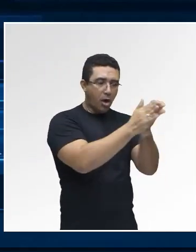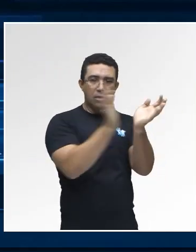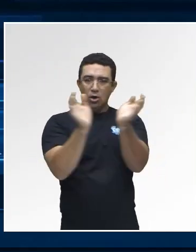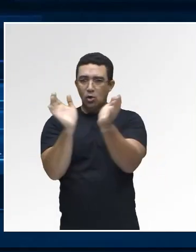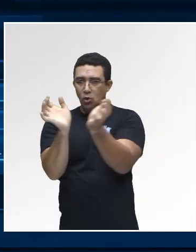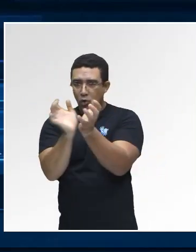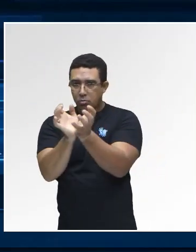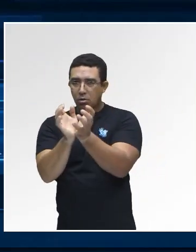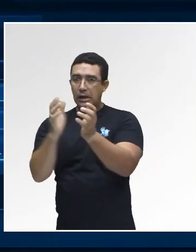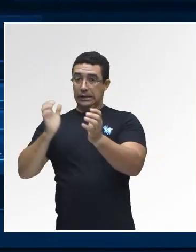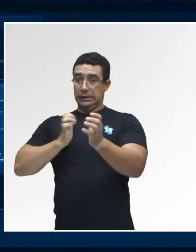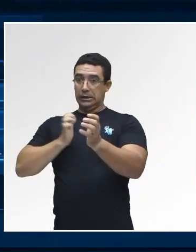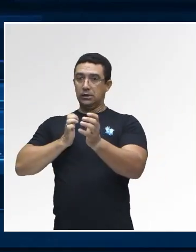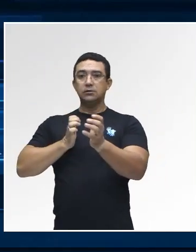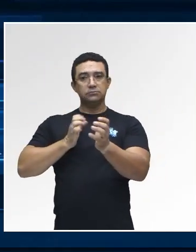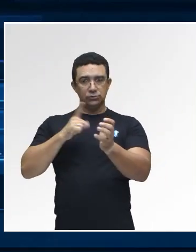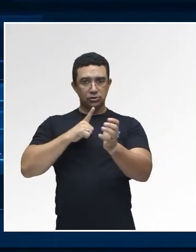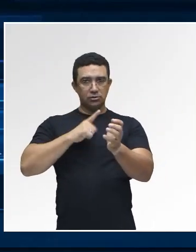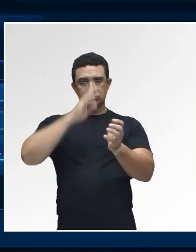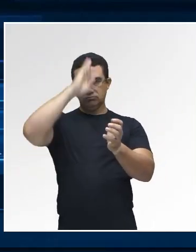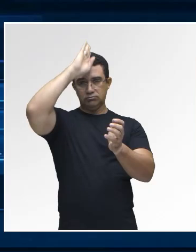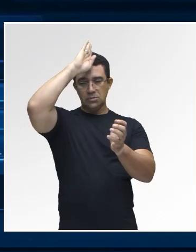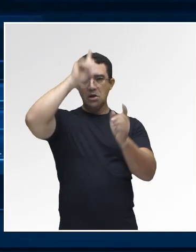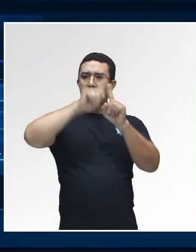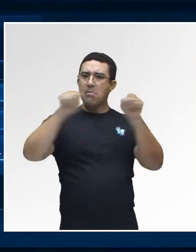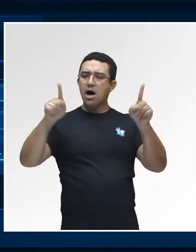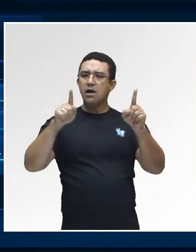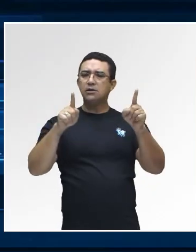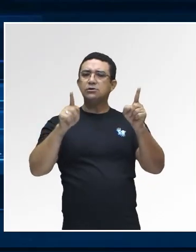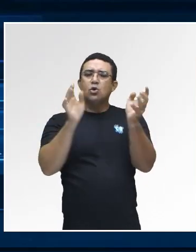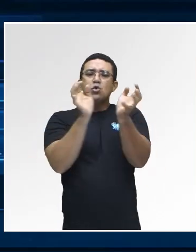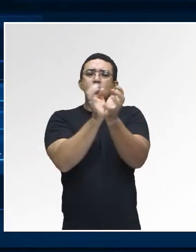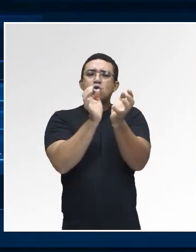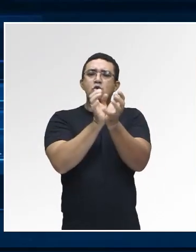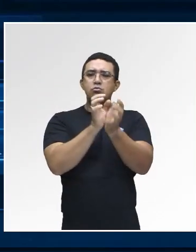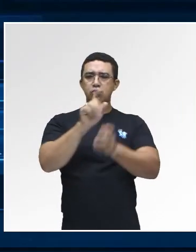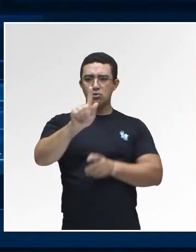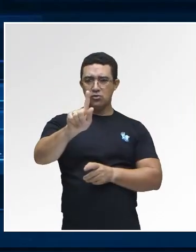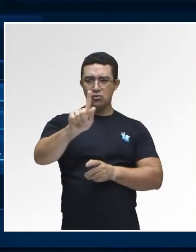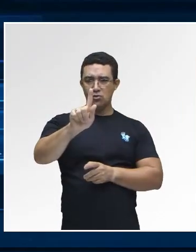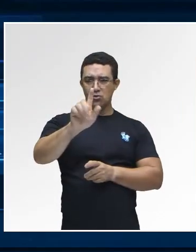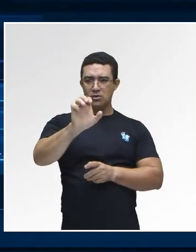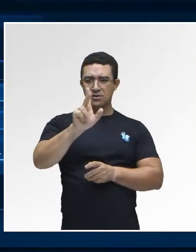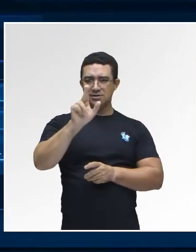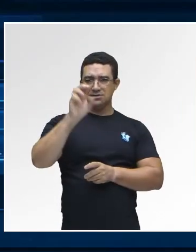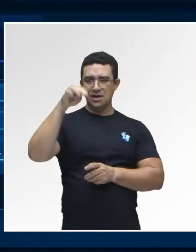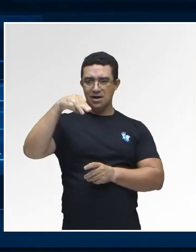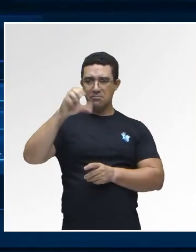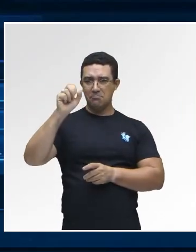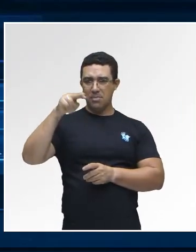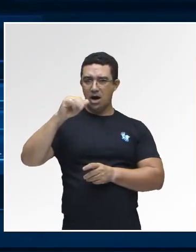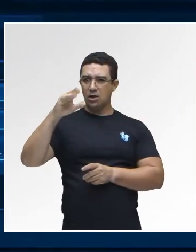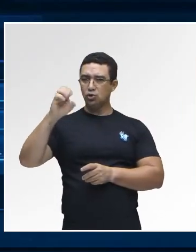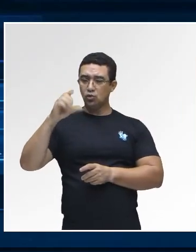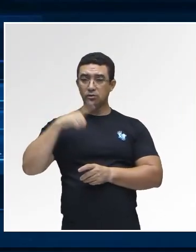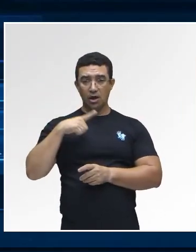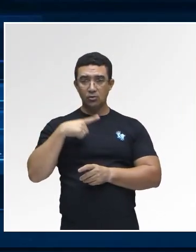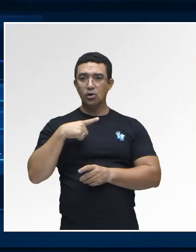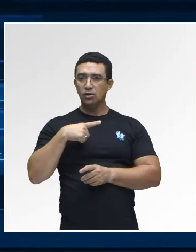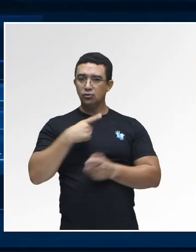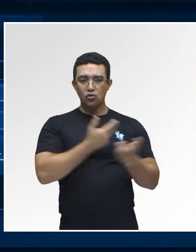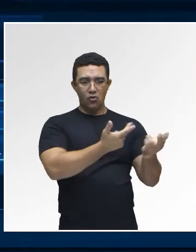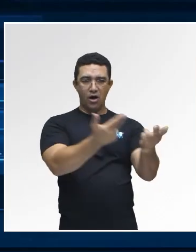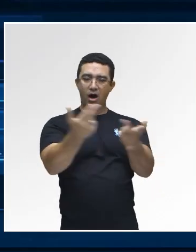essa ideia de disputa. Eles vão aprender isso com quem? Com os romanos. E aí eles começam, eu quero